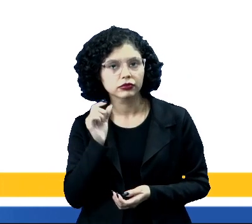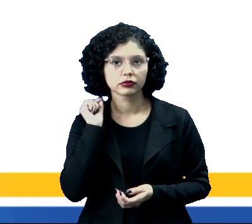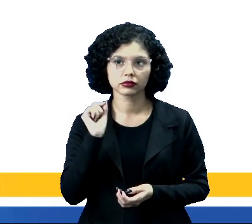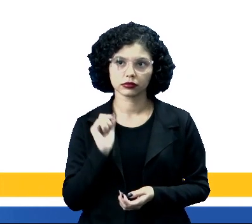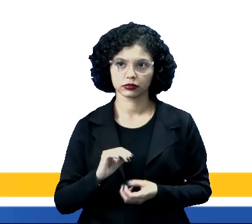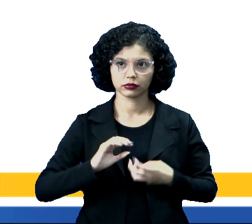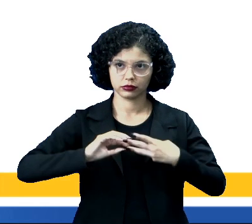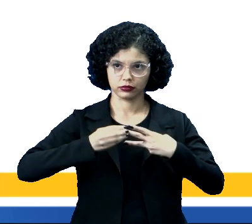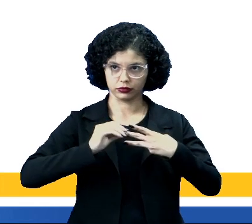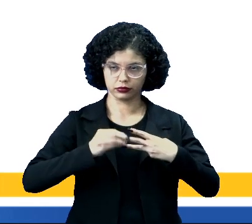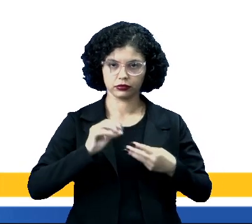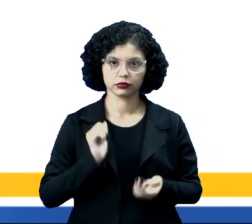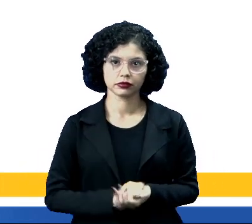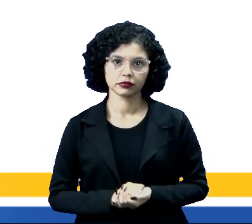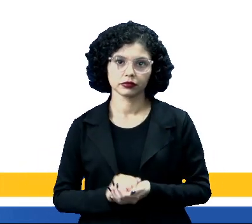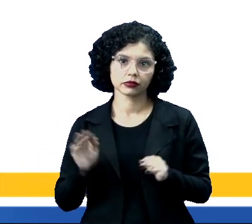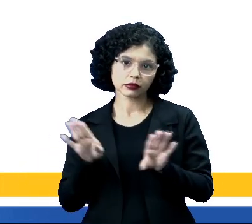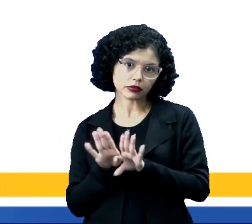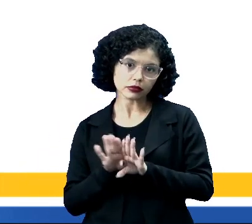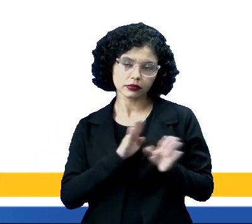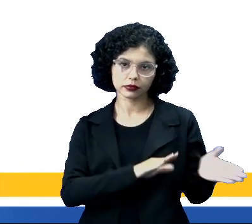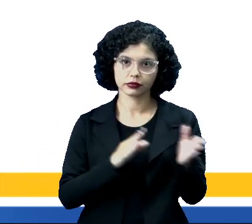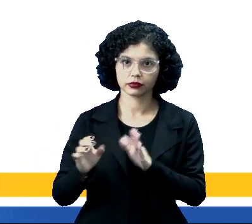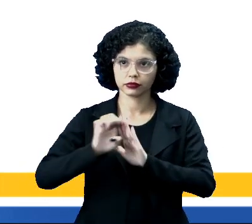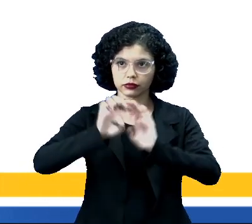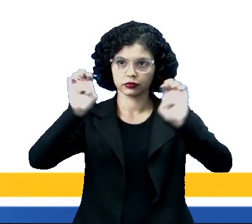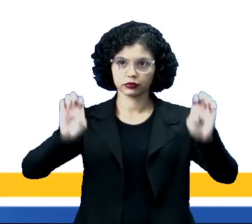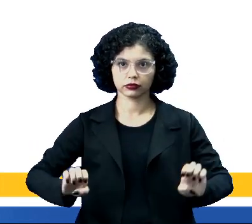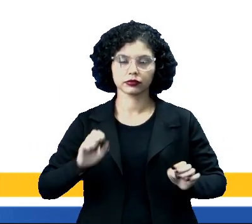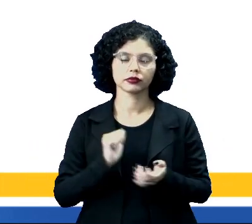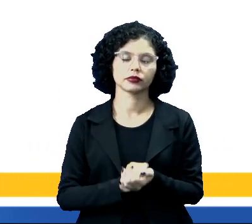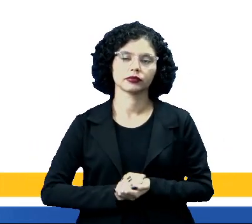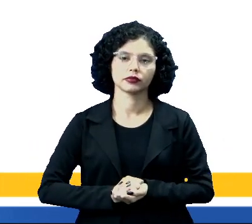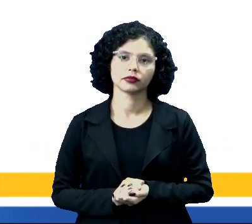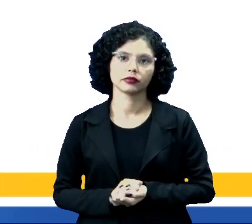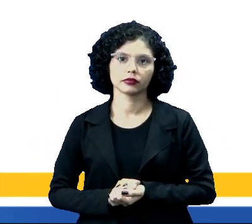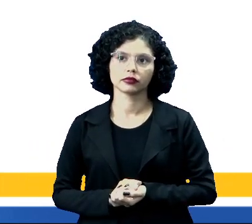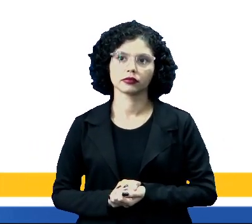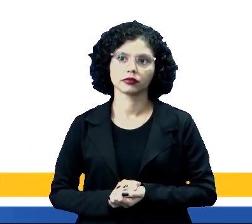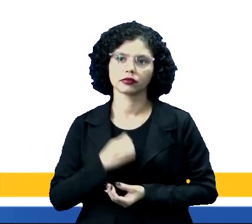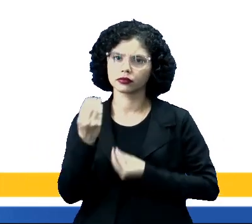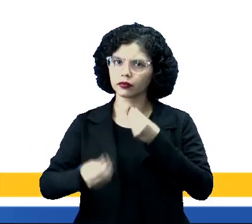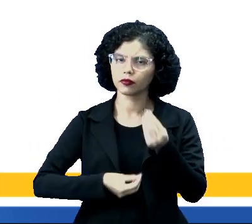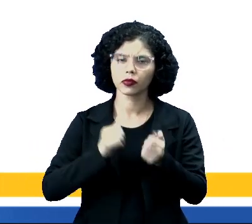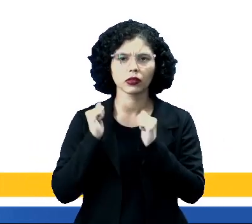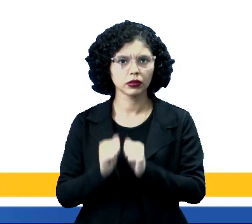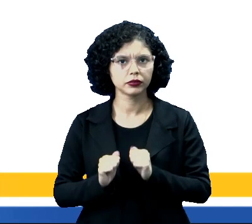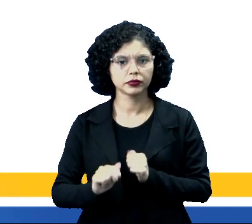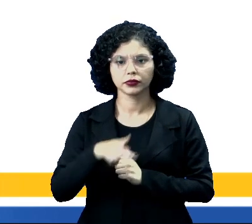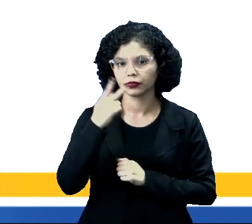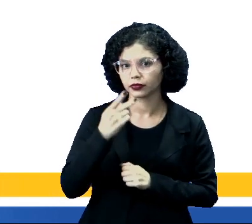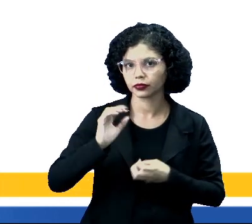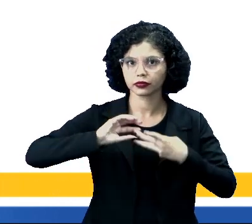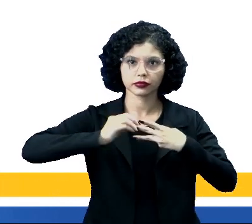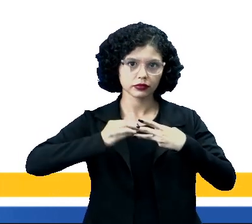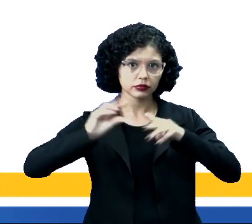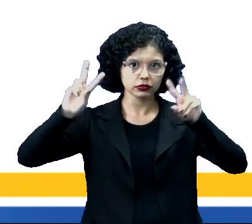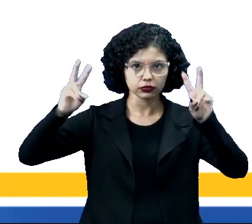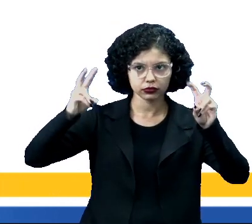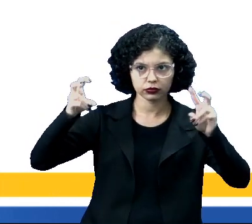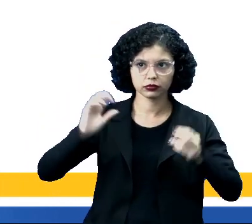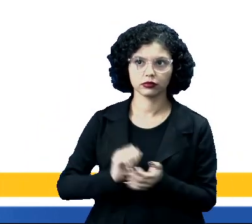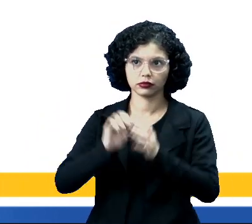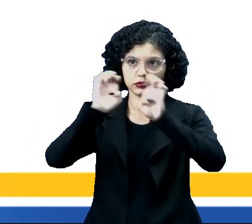de citologia? Também tem a parte estrutural, ou seja, como é que a gente pode falar da célula em termos